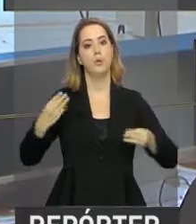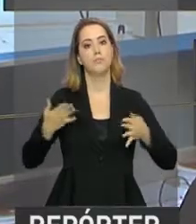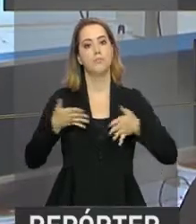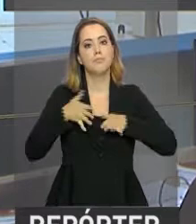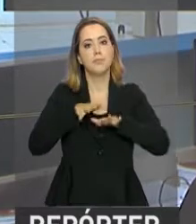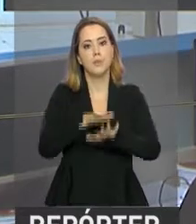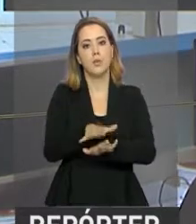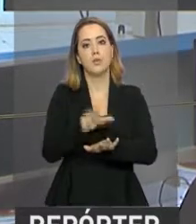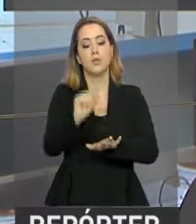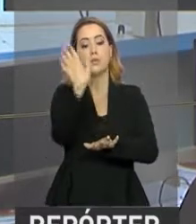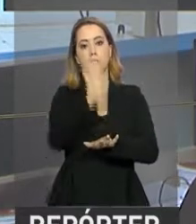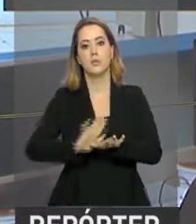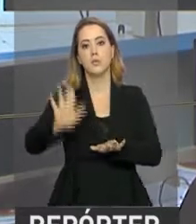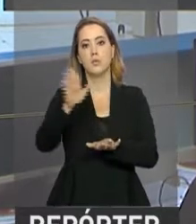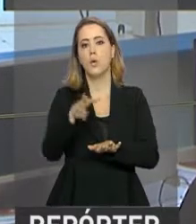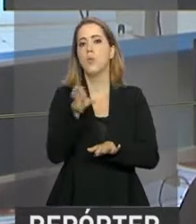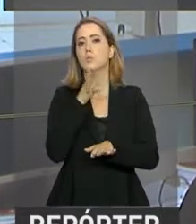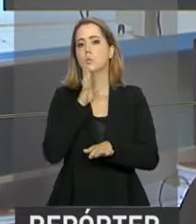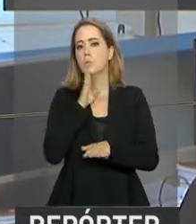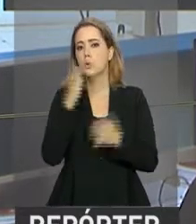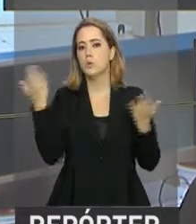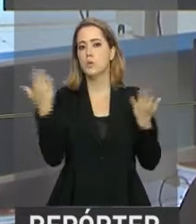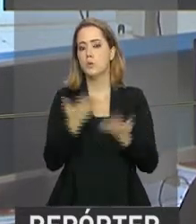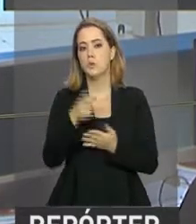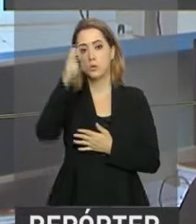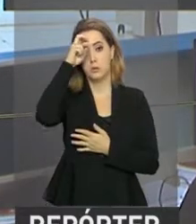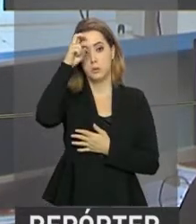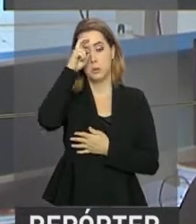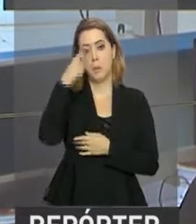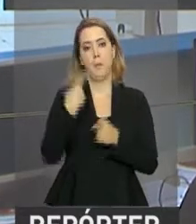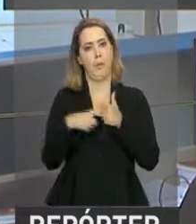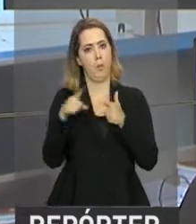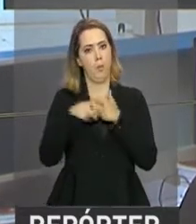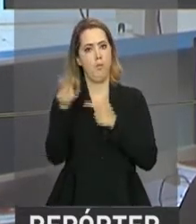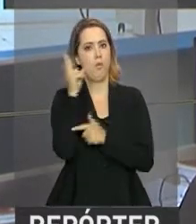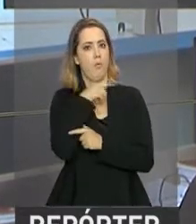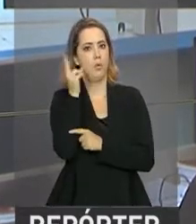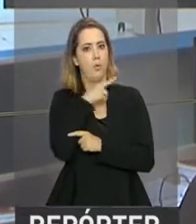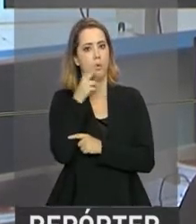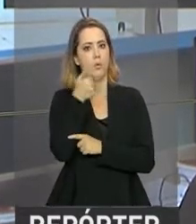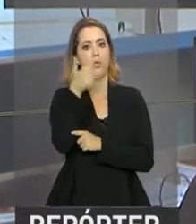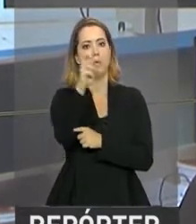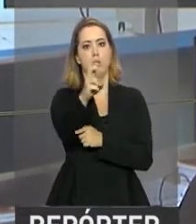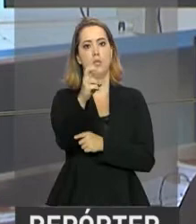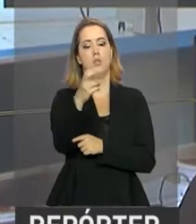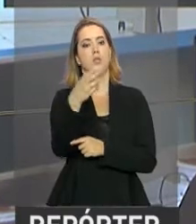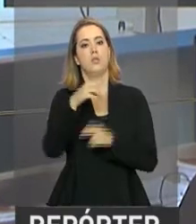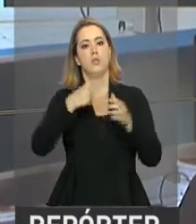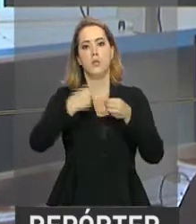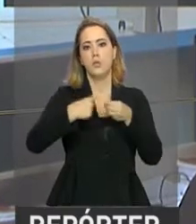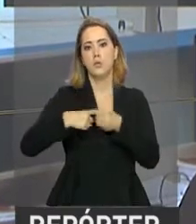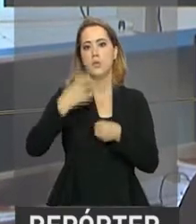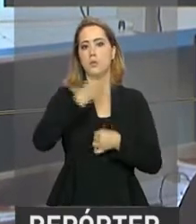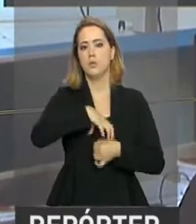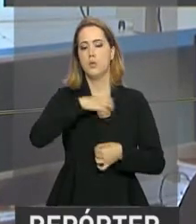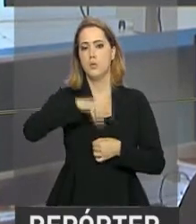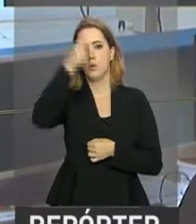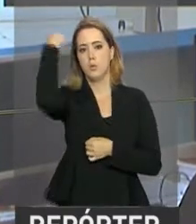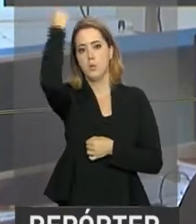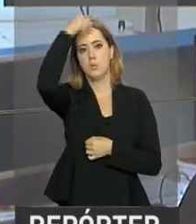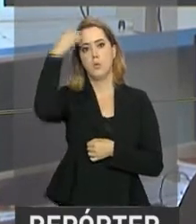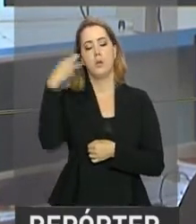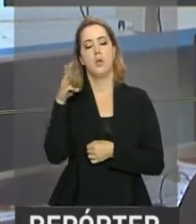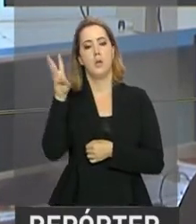integração nacional reconheceu nesta quinta-feira situação situação de emergência em 15 municípios da bahia espírito santo maranhão minas